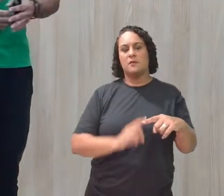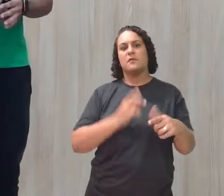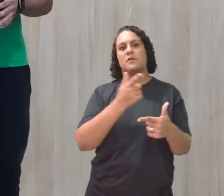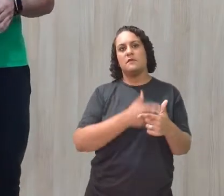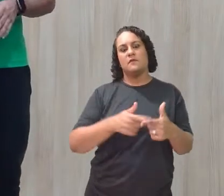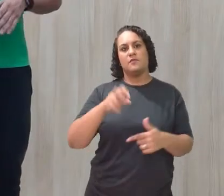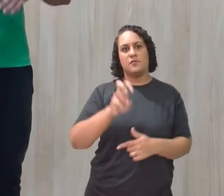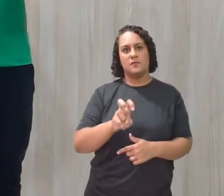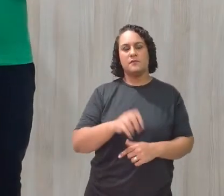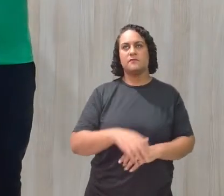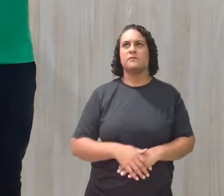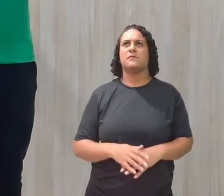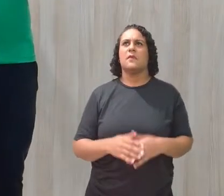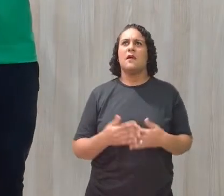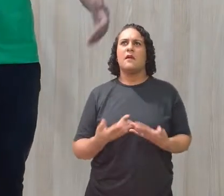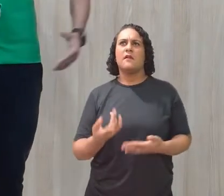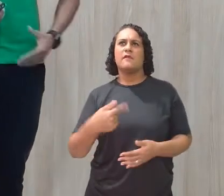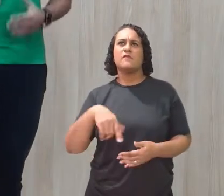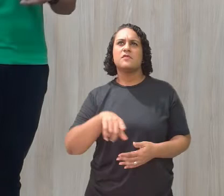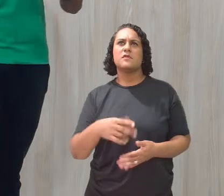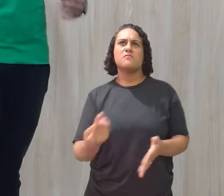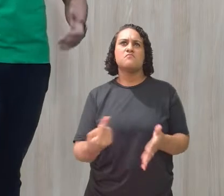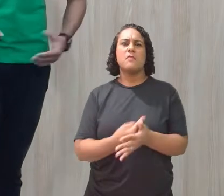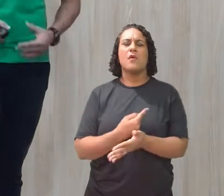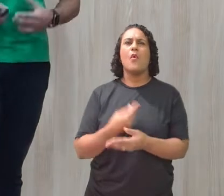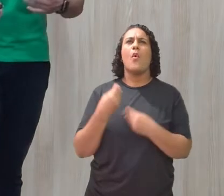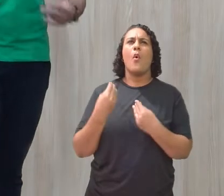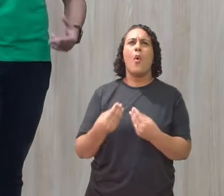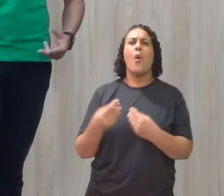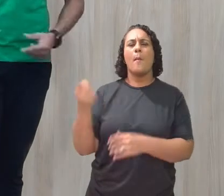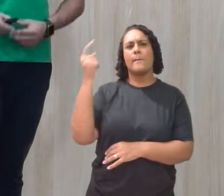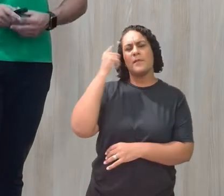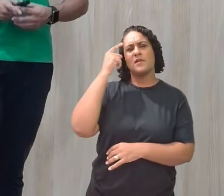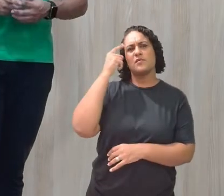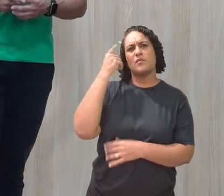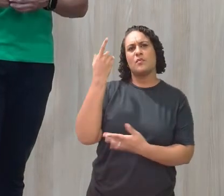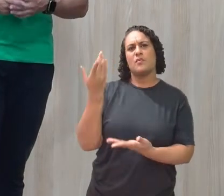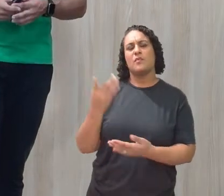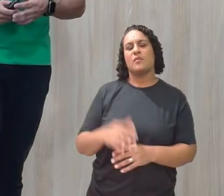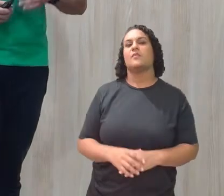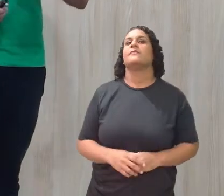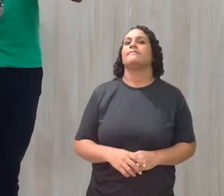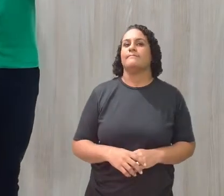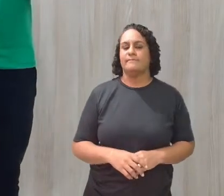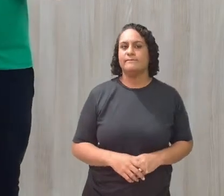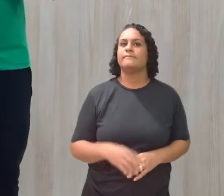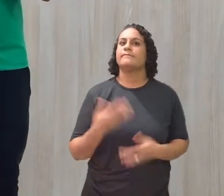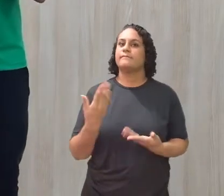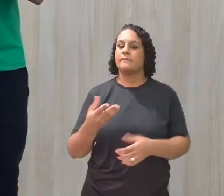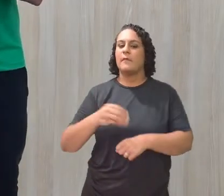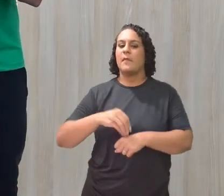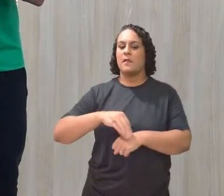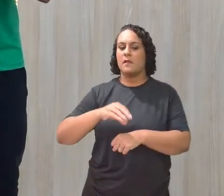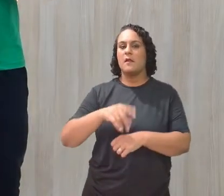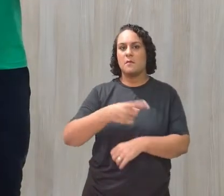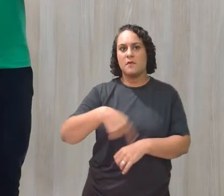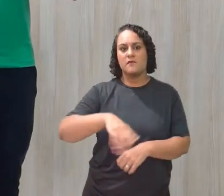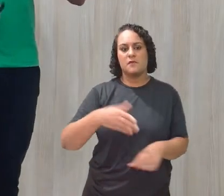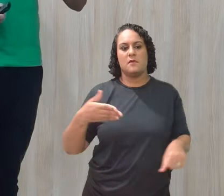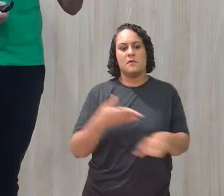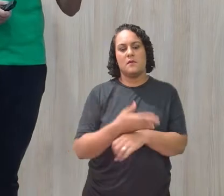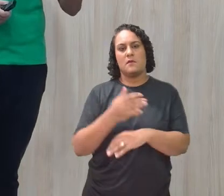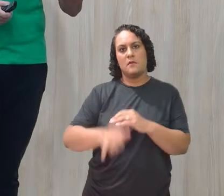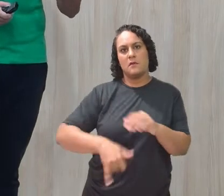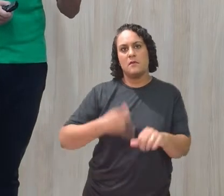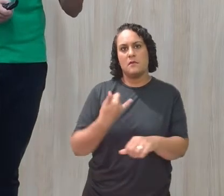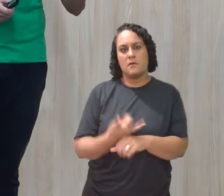denominador. Pô, Pedro, mas como é que tu pensou nessa ideia aí dos números? Então, eu sugiro que você vá lá no canal no YouTube,